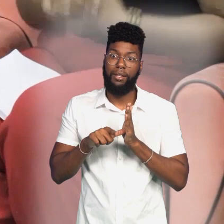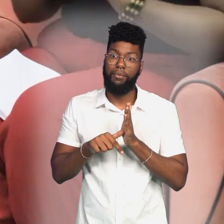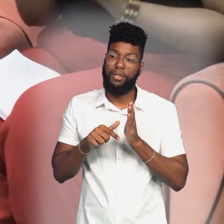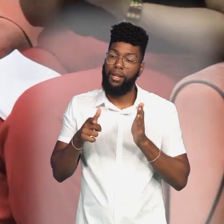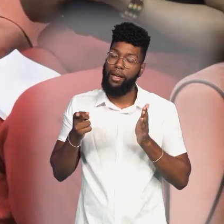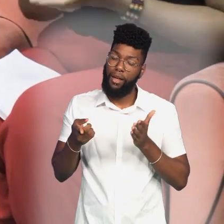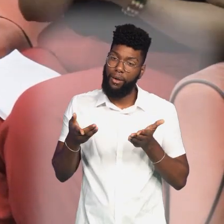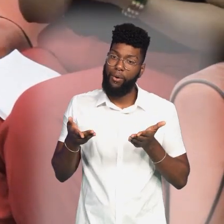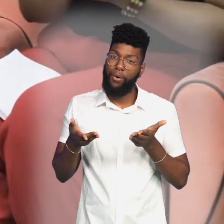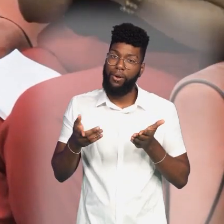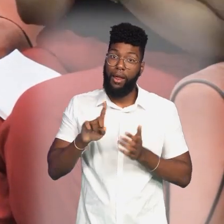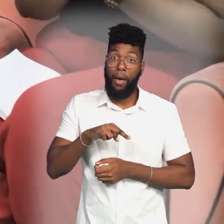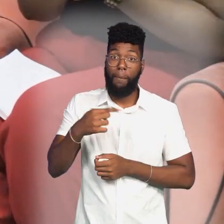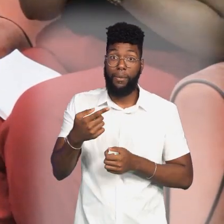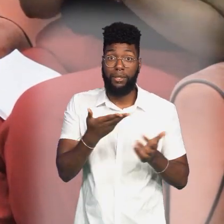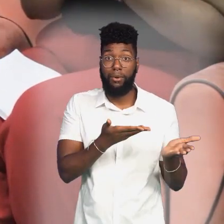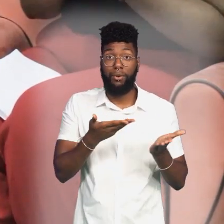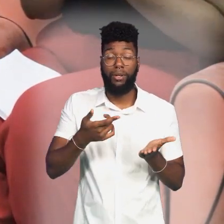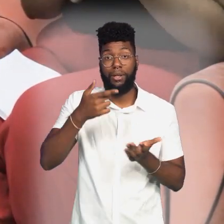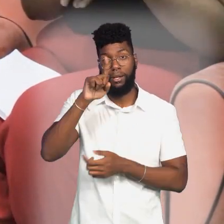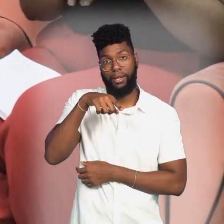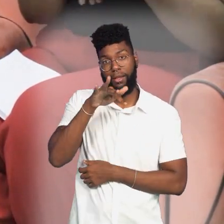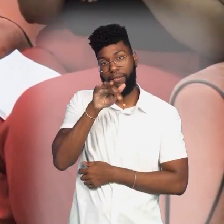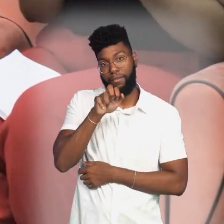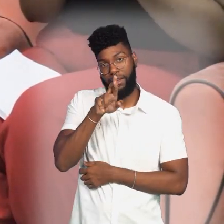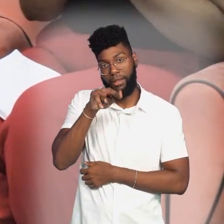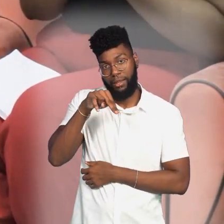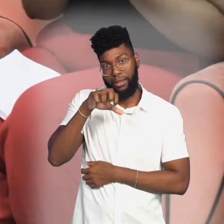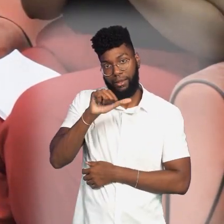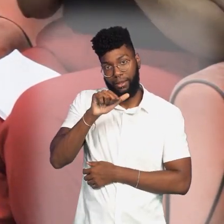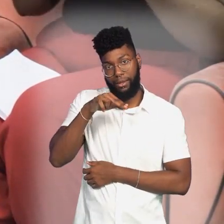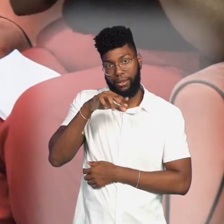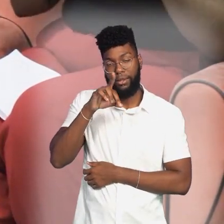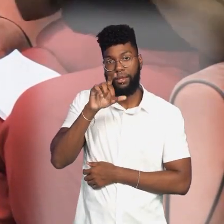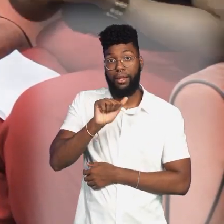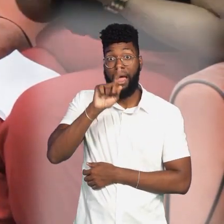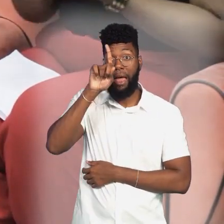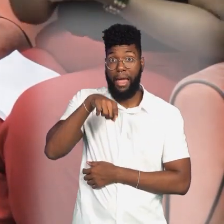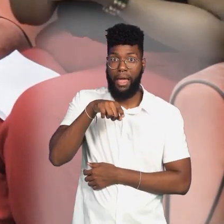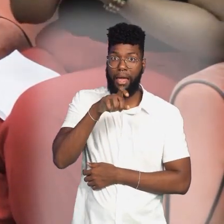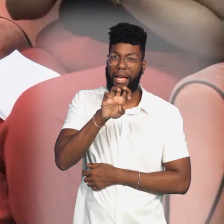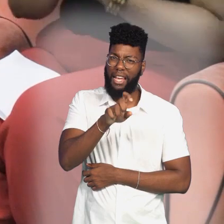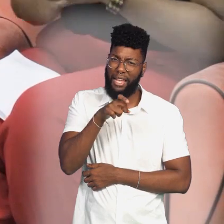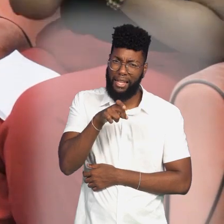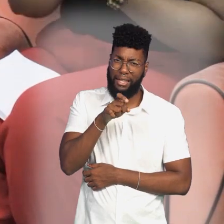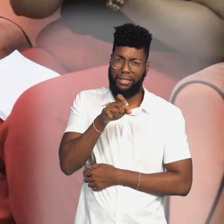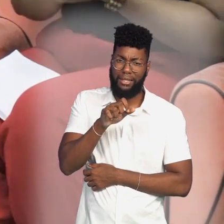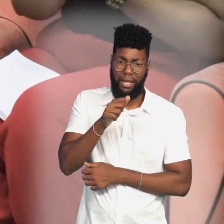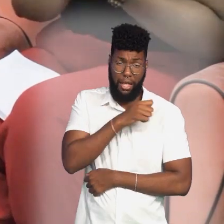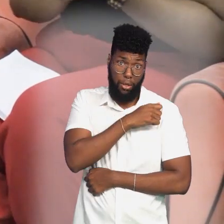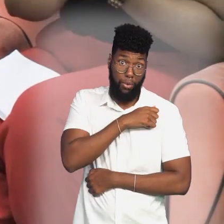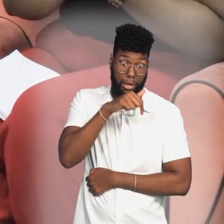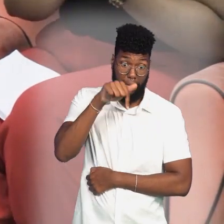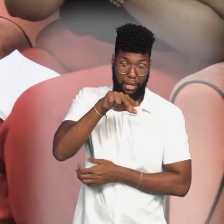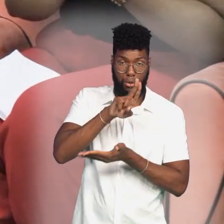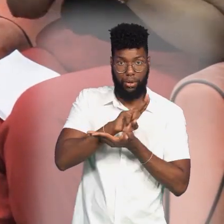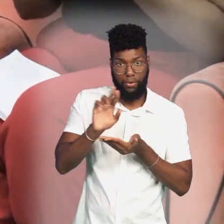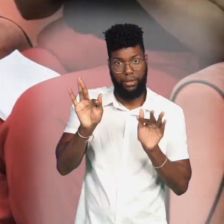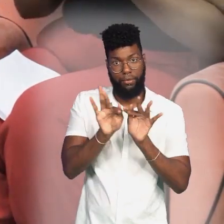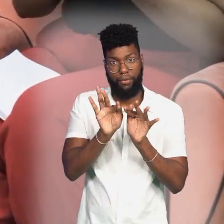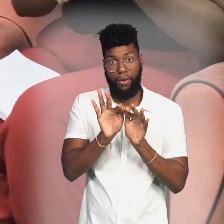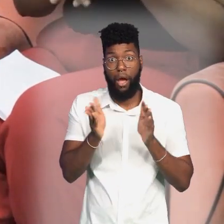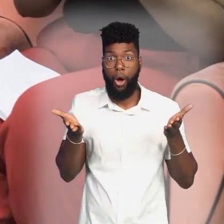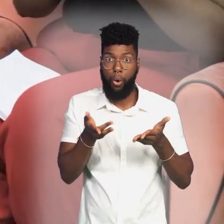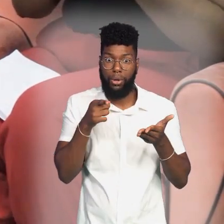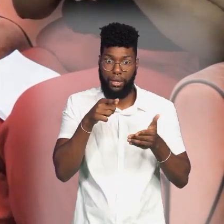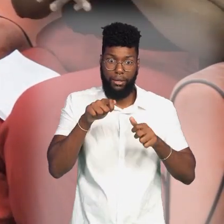teve, a nossa próxima convidada vai ser a Fernanda Rodrigues. A Fernanda é uma ex-aluna nossa aqui da Universidade Fevale. Ela hoje